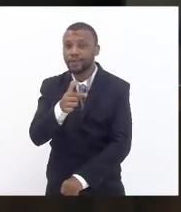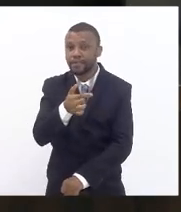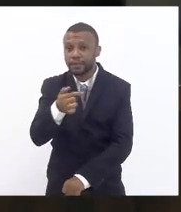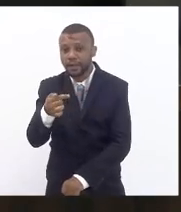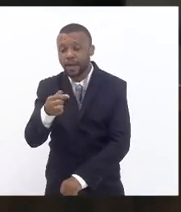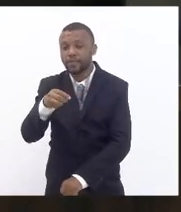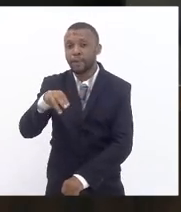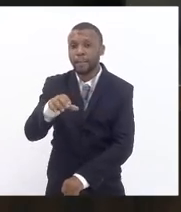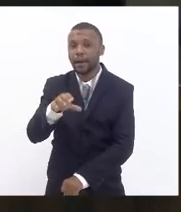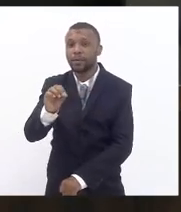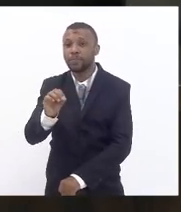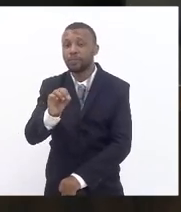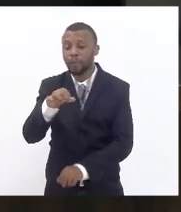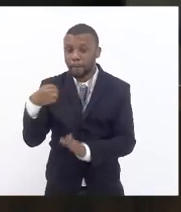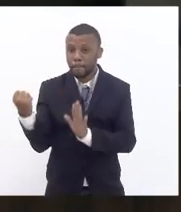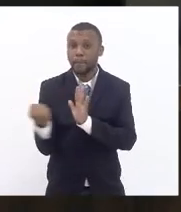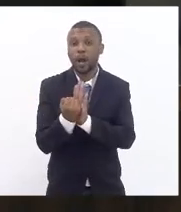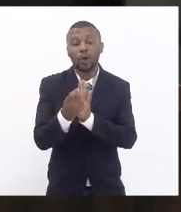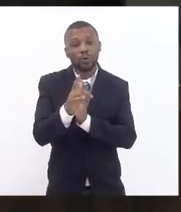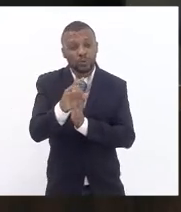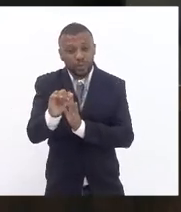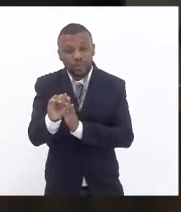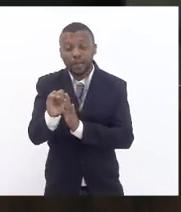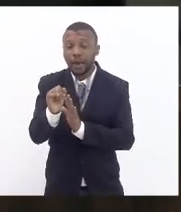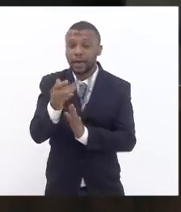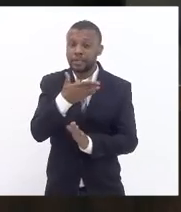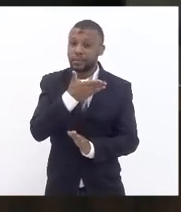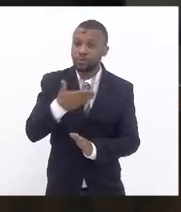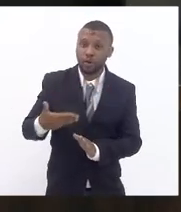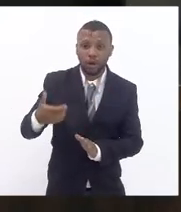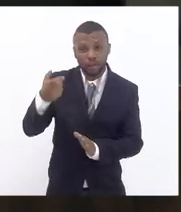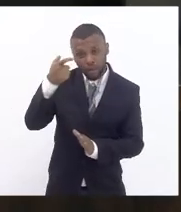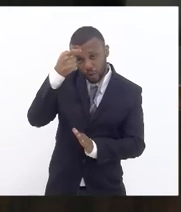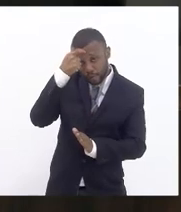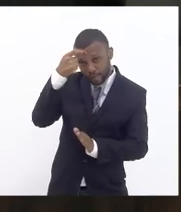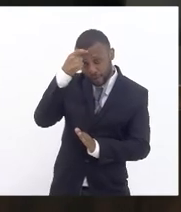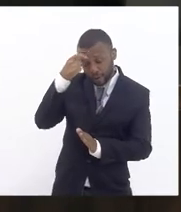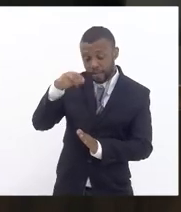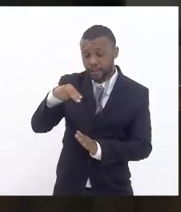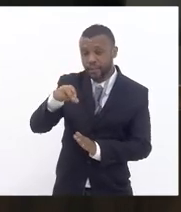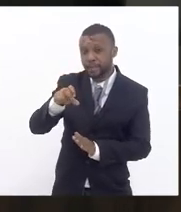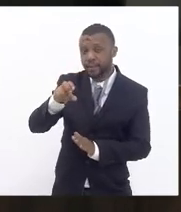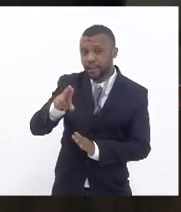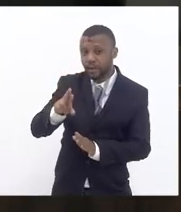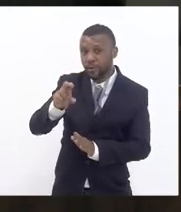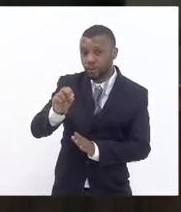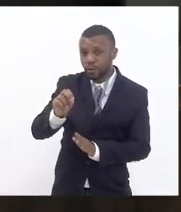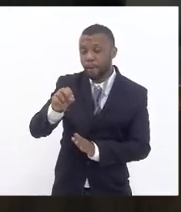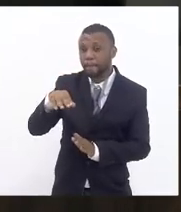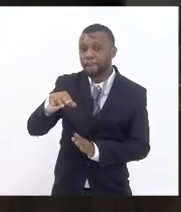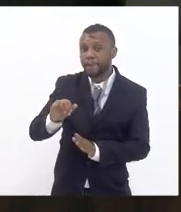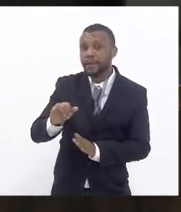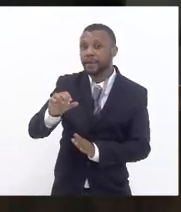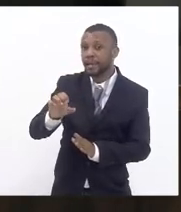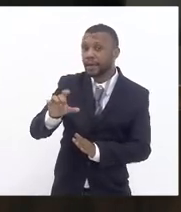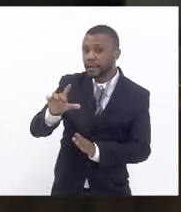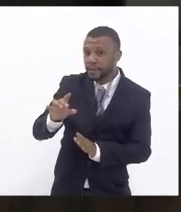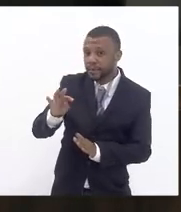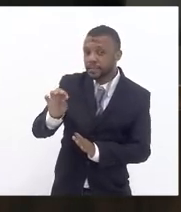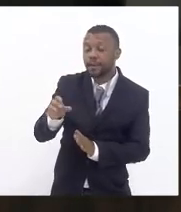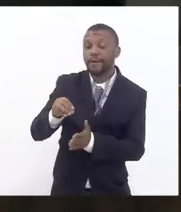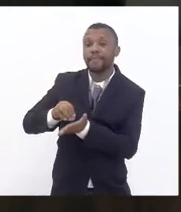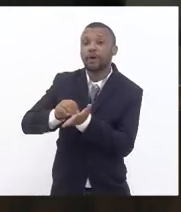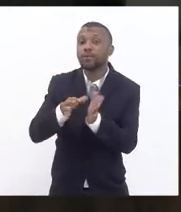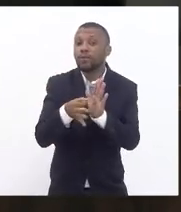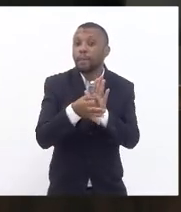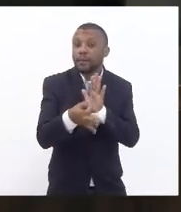março, como Dia Estadual da Consciência de Neuromielite Óptica, pendendo de parecer da Comissão de